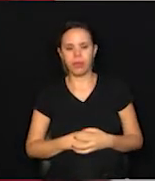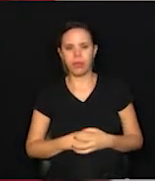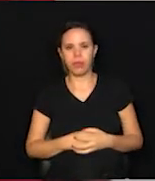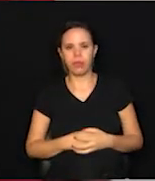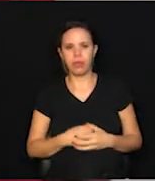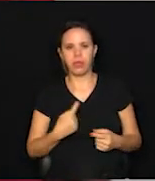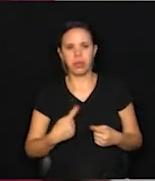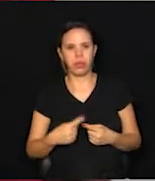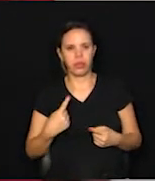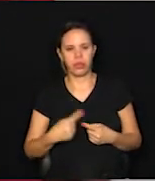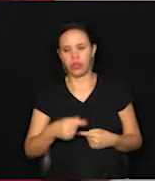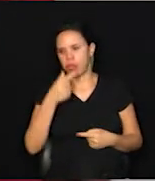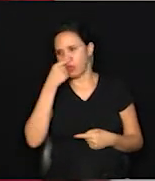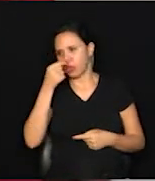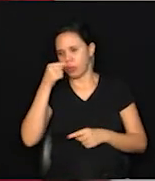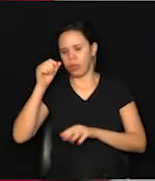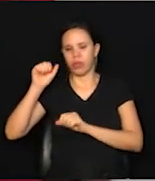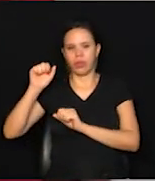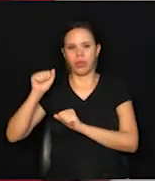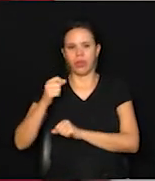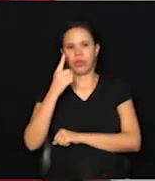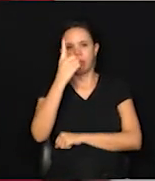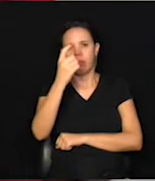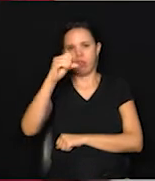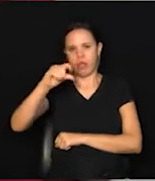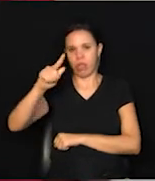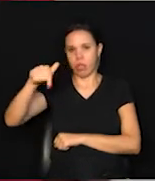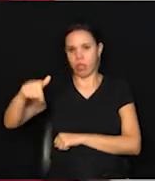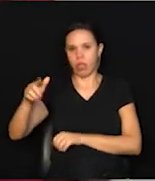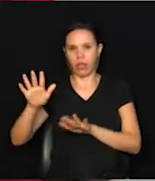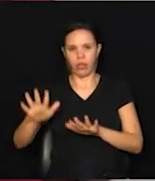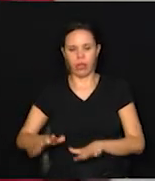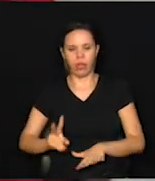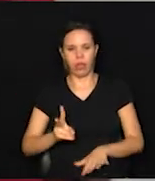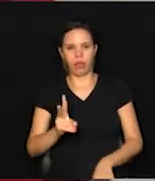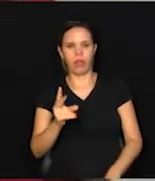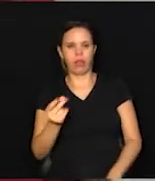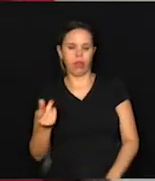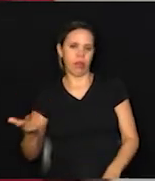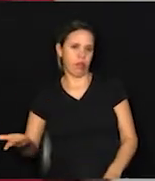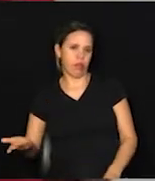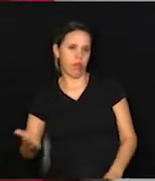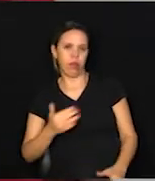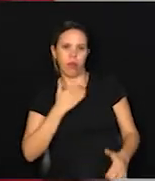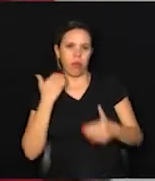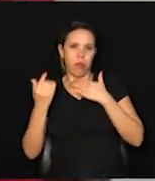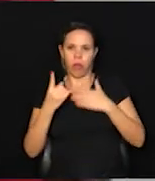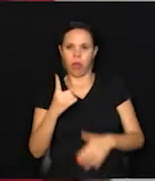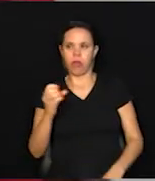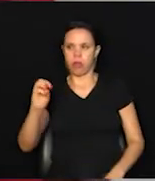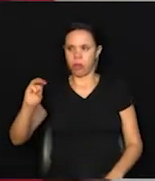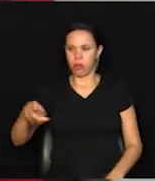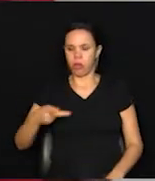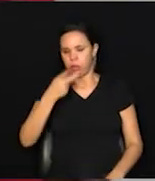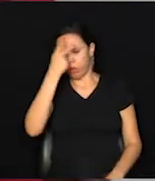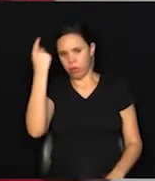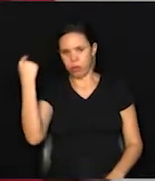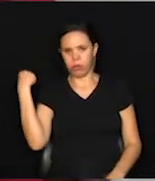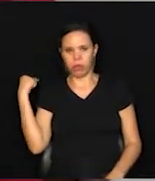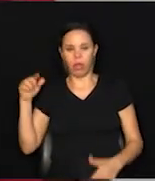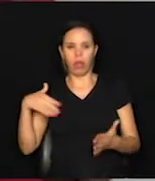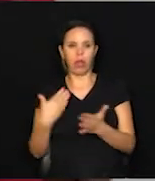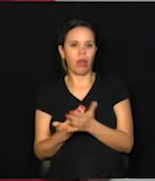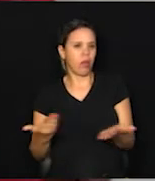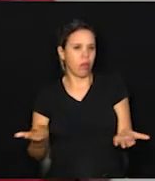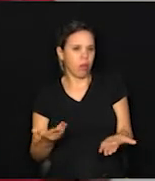porque a gripe espanhola, em 1917, ela veio para ficar. Ela matou 100 milhões naquela ocasião e até